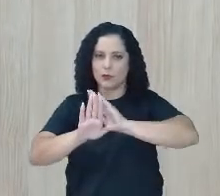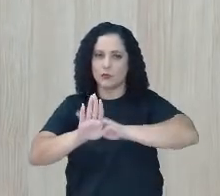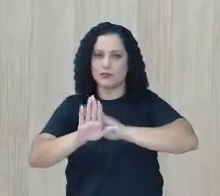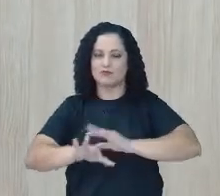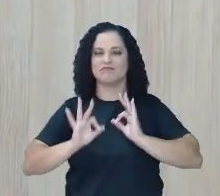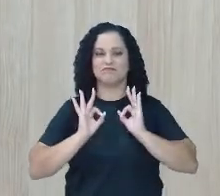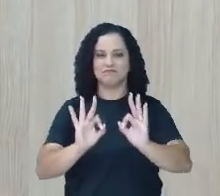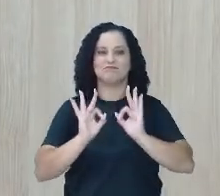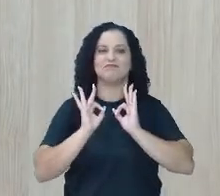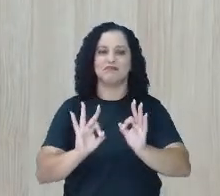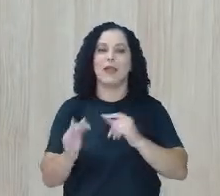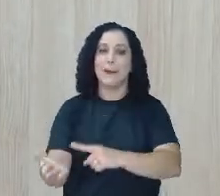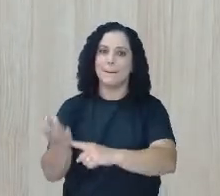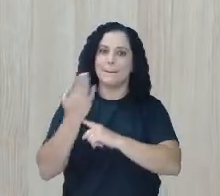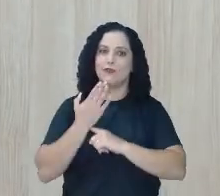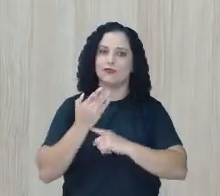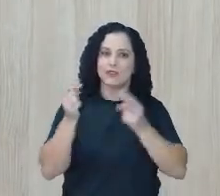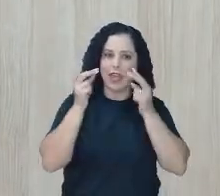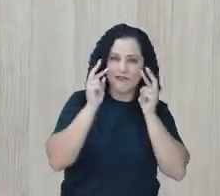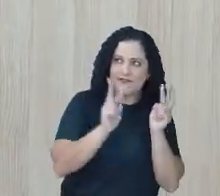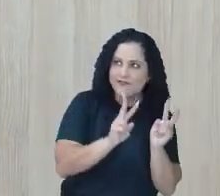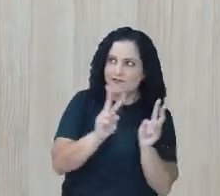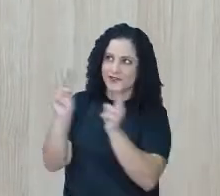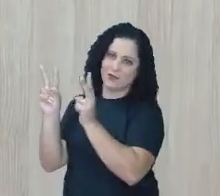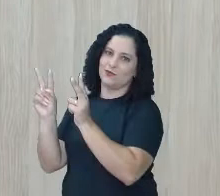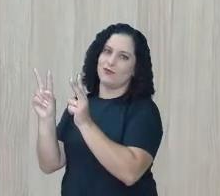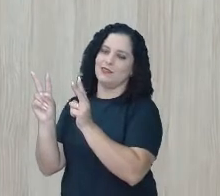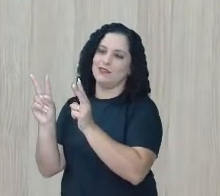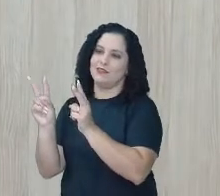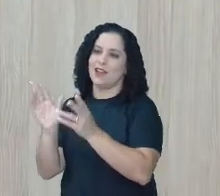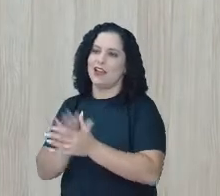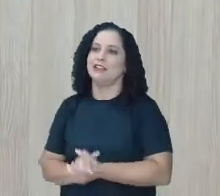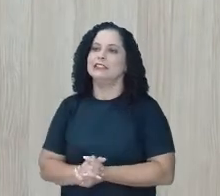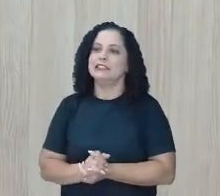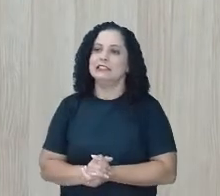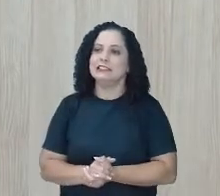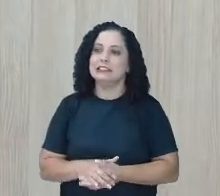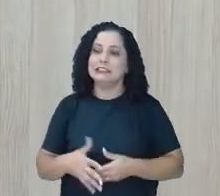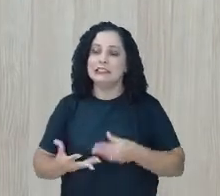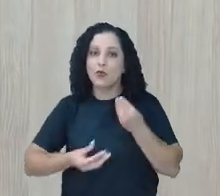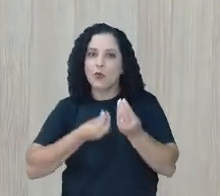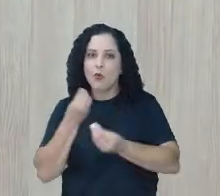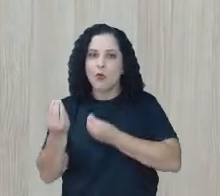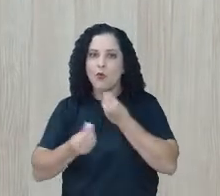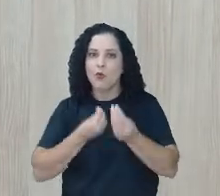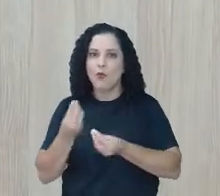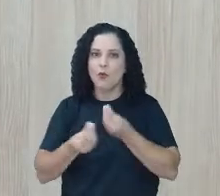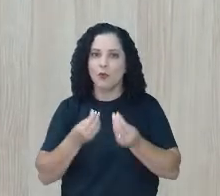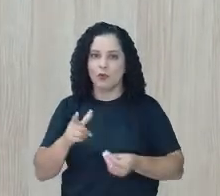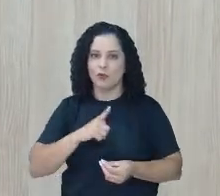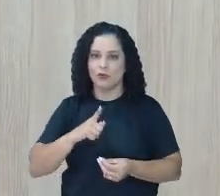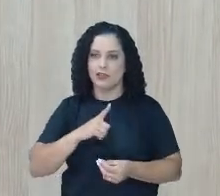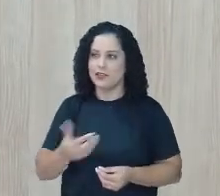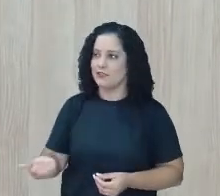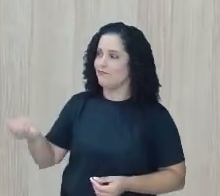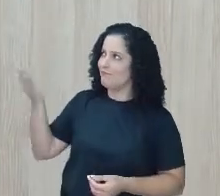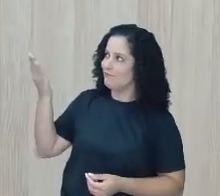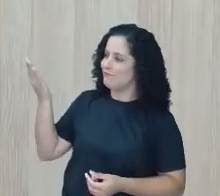para ele me ajudar a fazer uma visualização do plano que o senhor se encontra, professor Pedro, diante dessa angulação que tem aí,